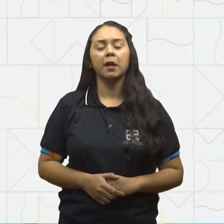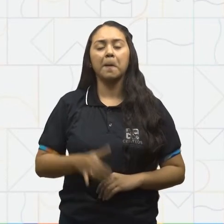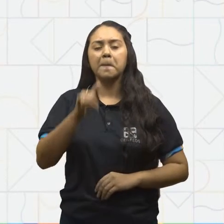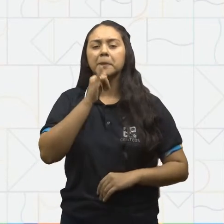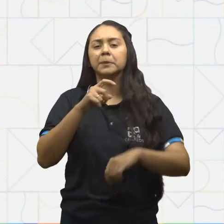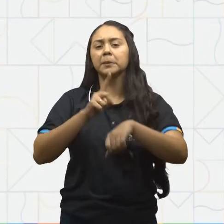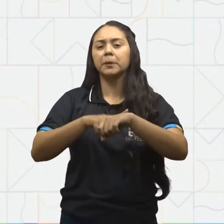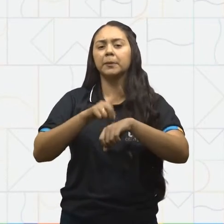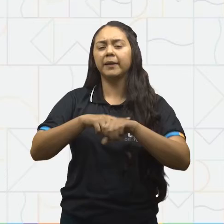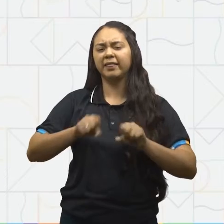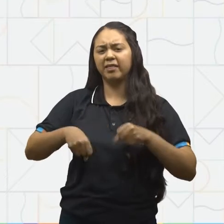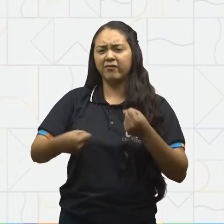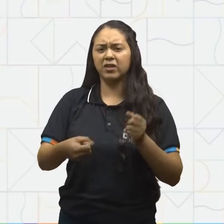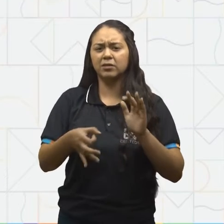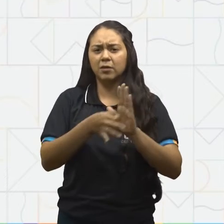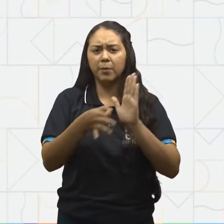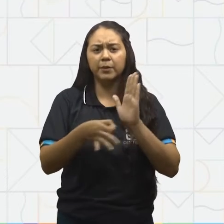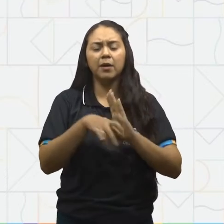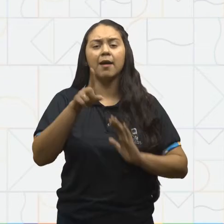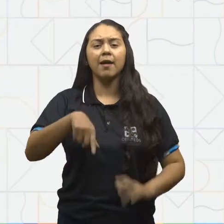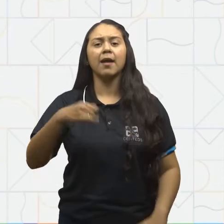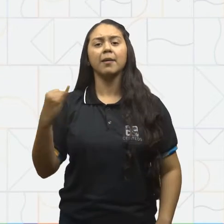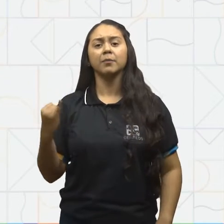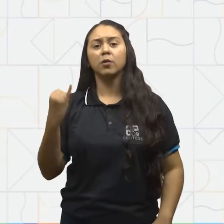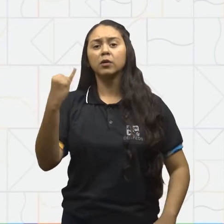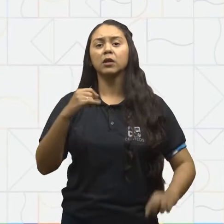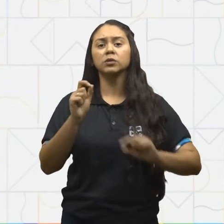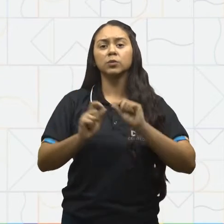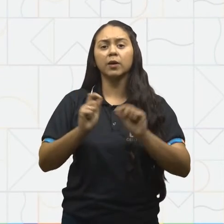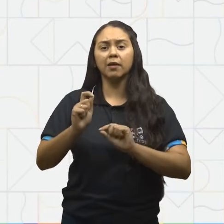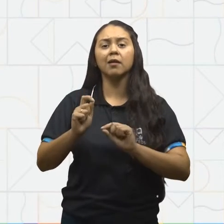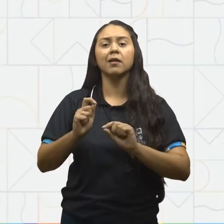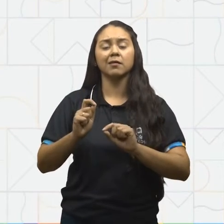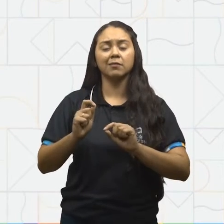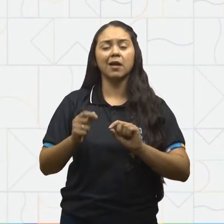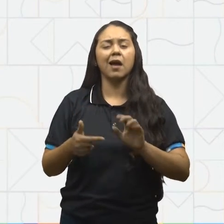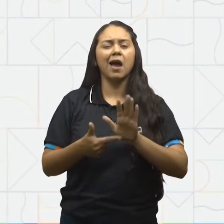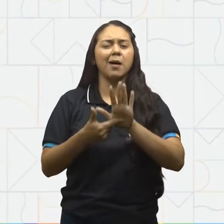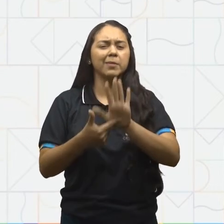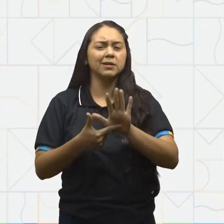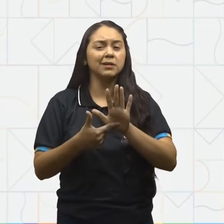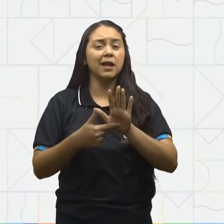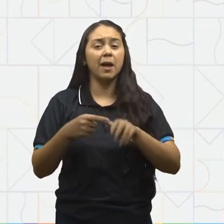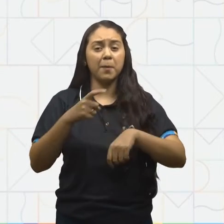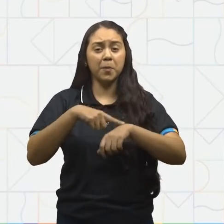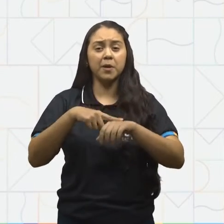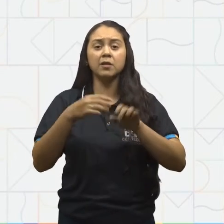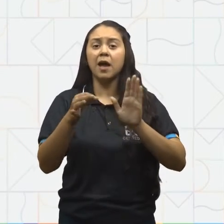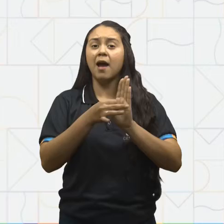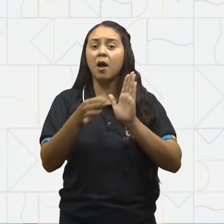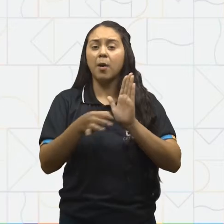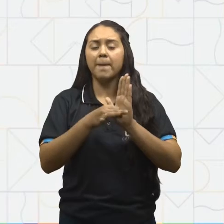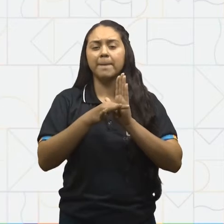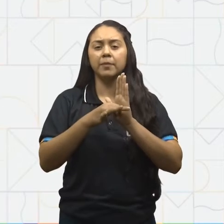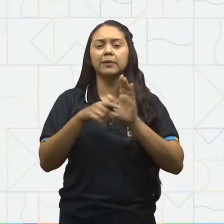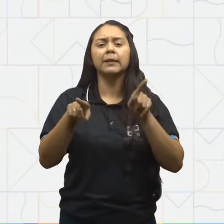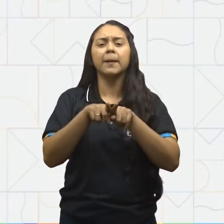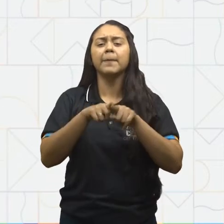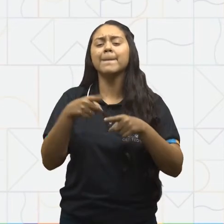defesa de uma opinião, é muito importante a apresentação de argumentos, ou